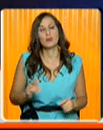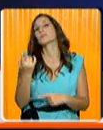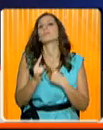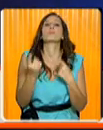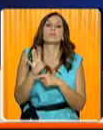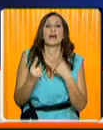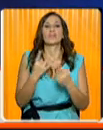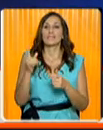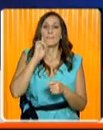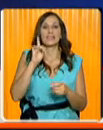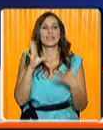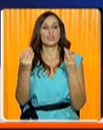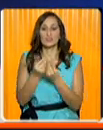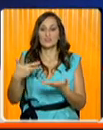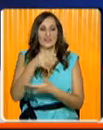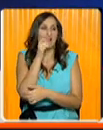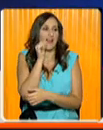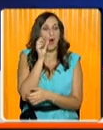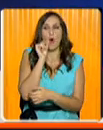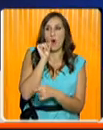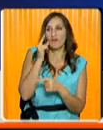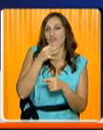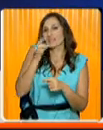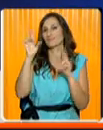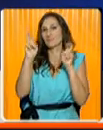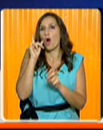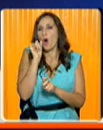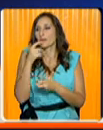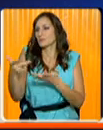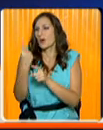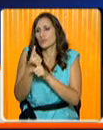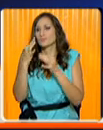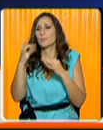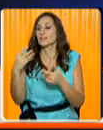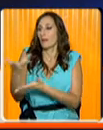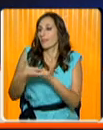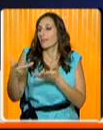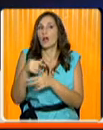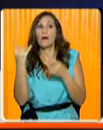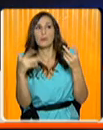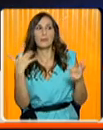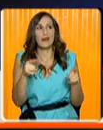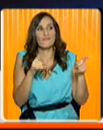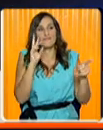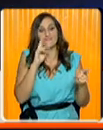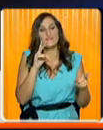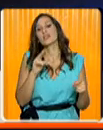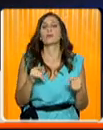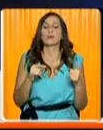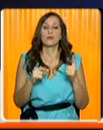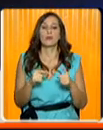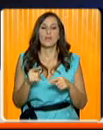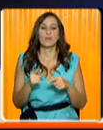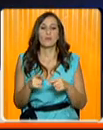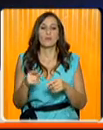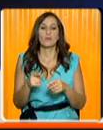Às vezes estamos assim todas juntas a falar de vocês, assim, coisas normais, não coisa. Todas juntas, ai, não sei o quê, estava ali uma faquinha, eu pensei,